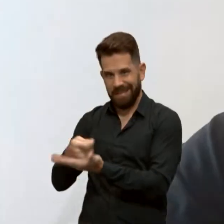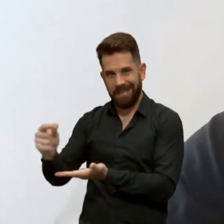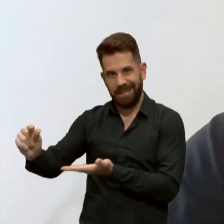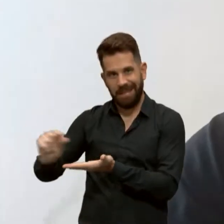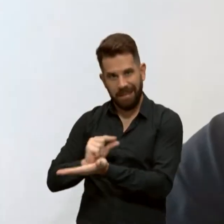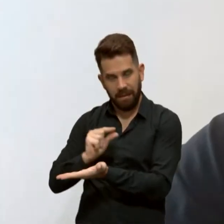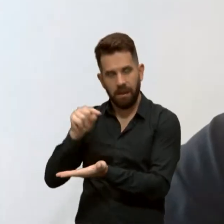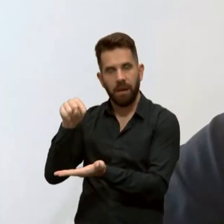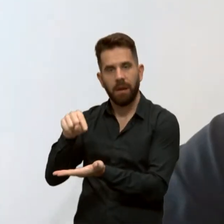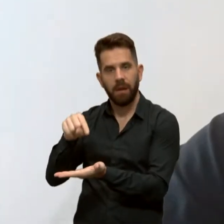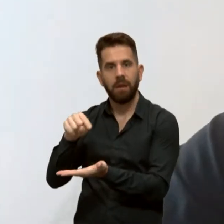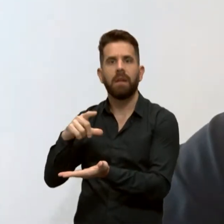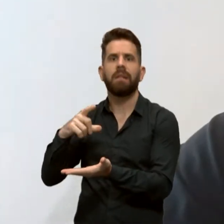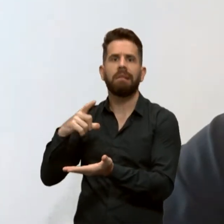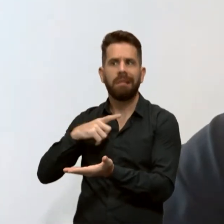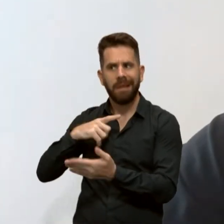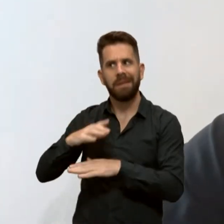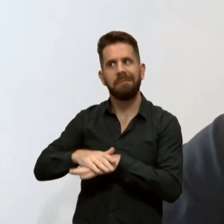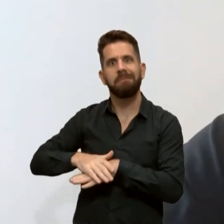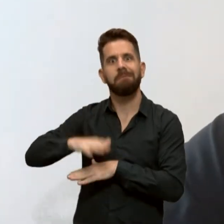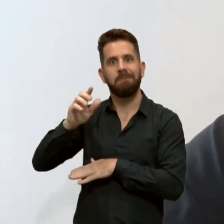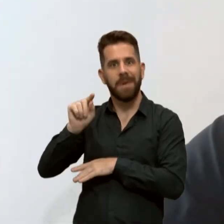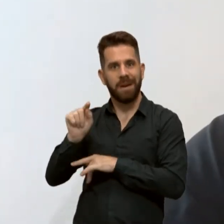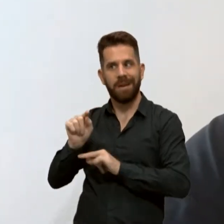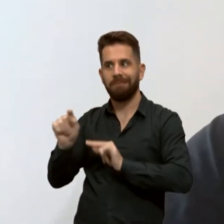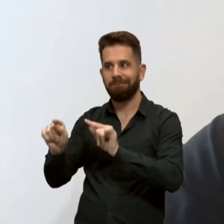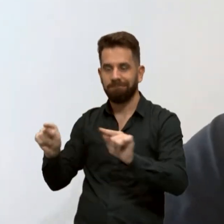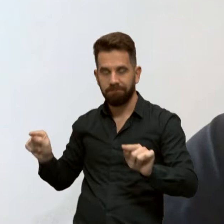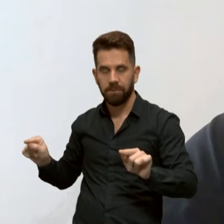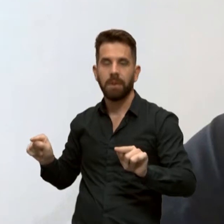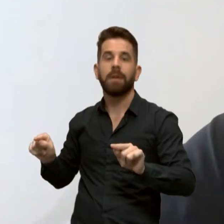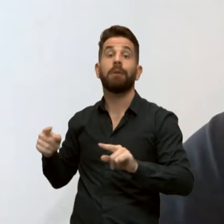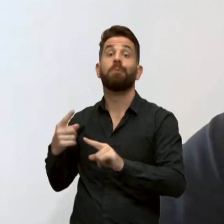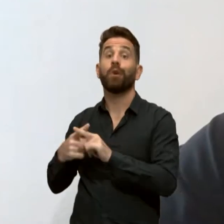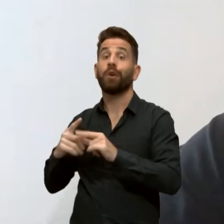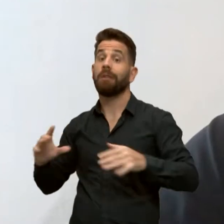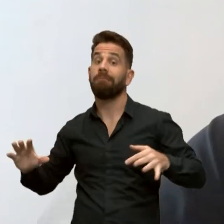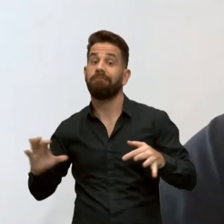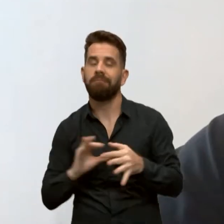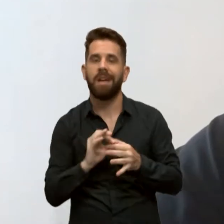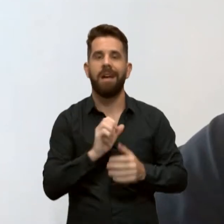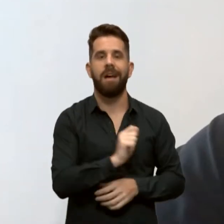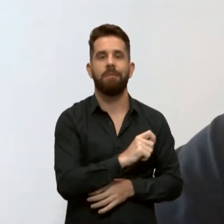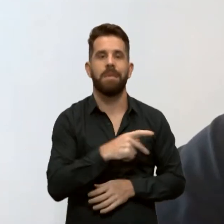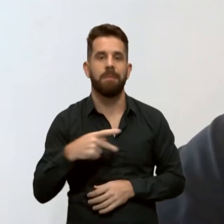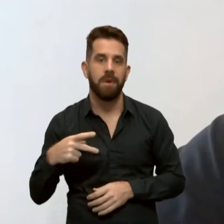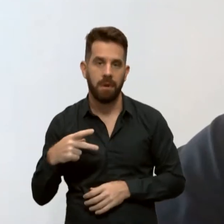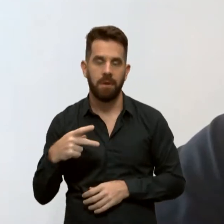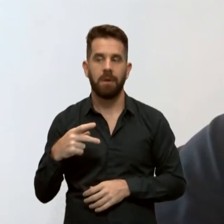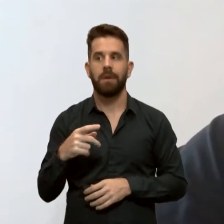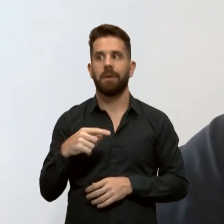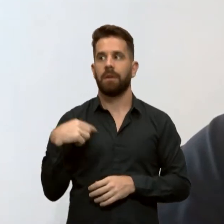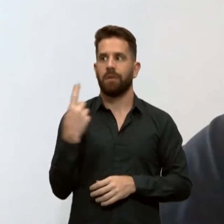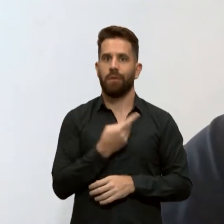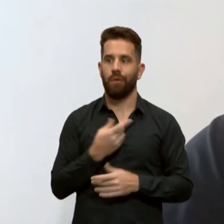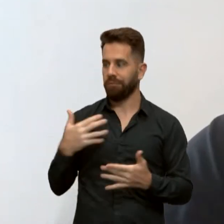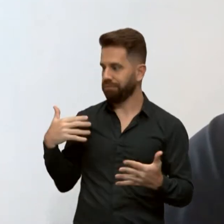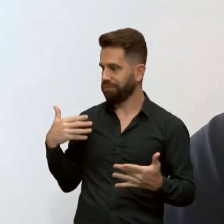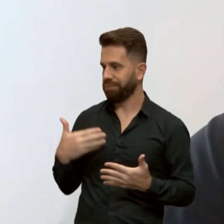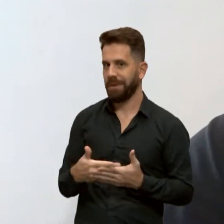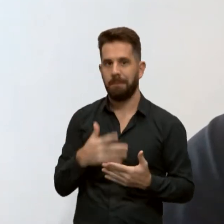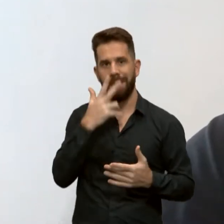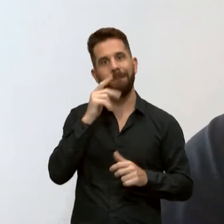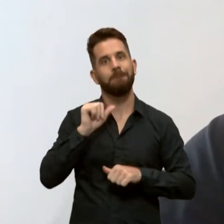consumidores, até porque essas plataformas são baseadas em aplicativos, o nosso comportamento mudou em função da